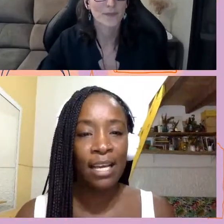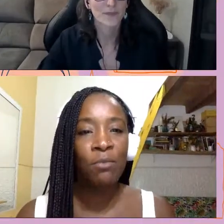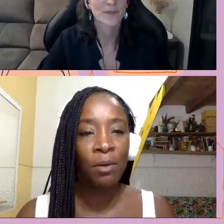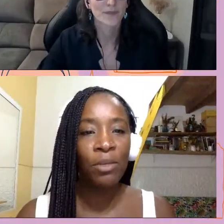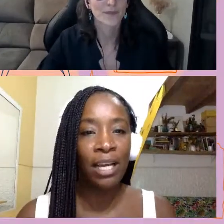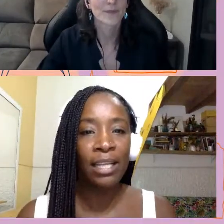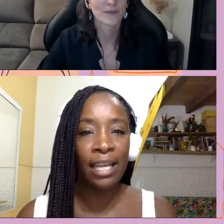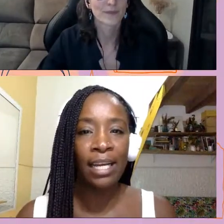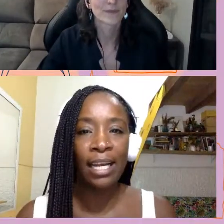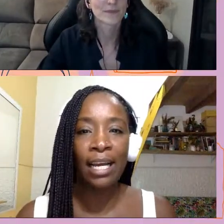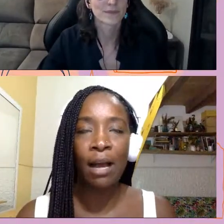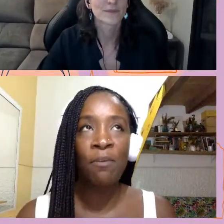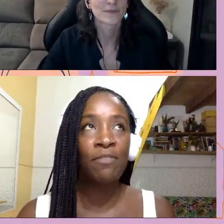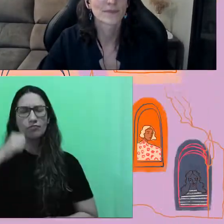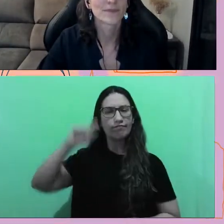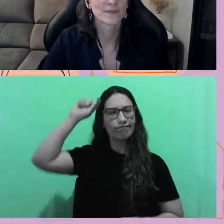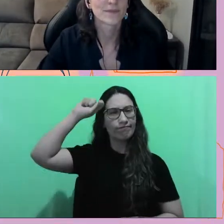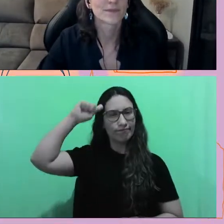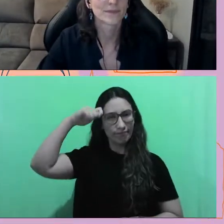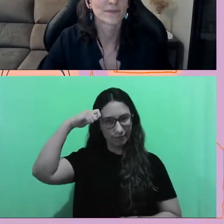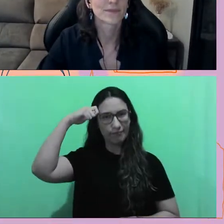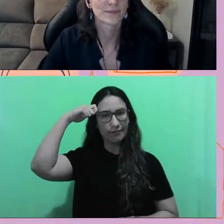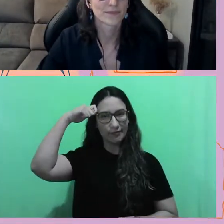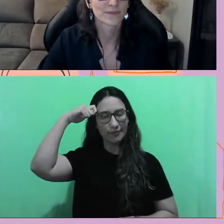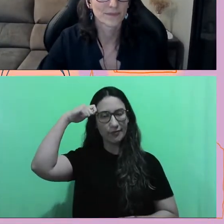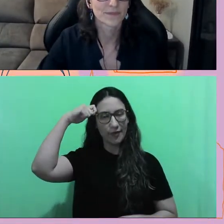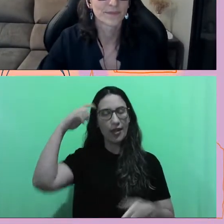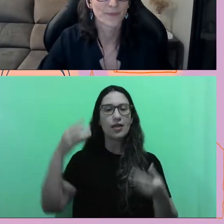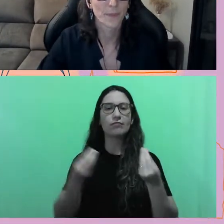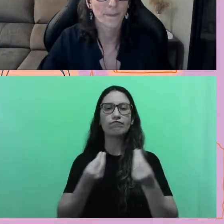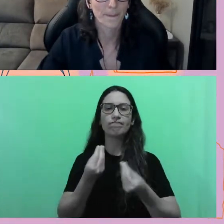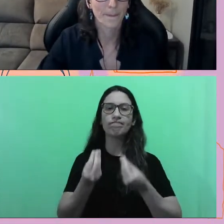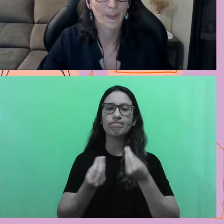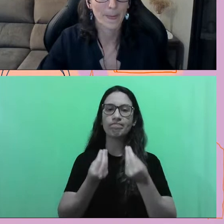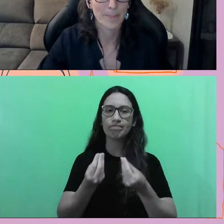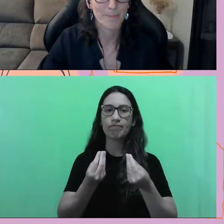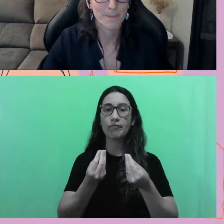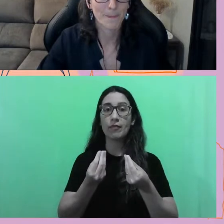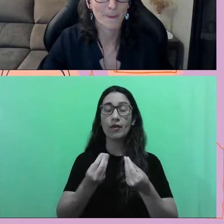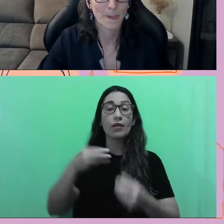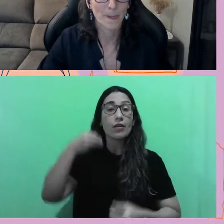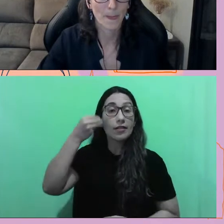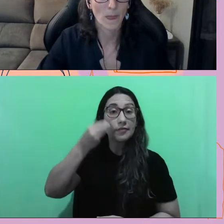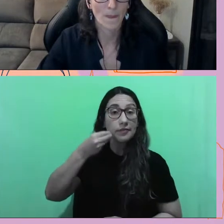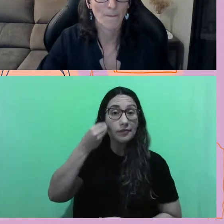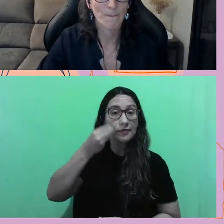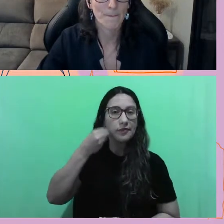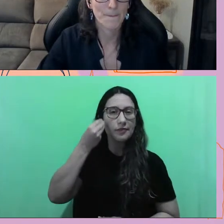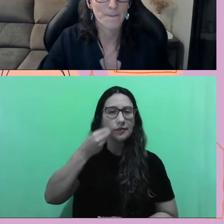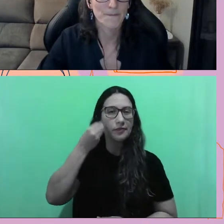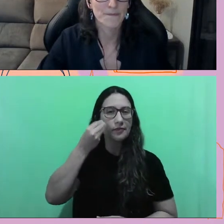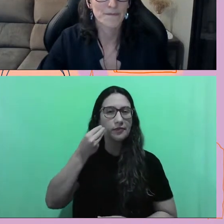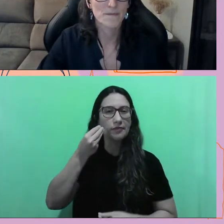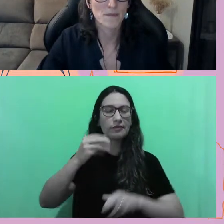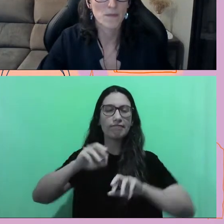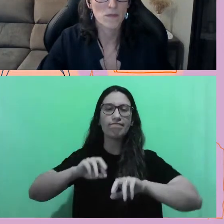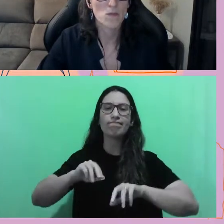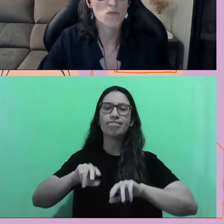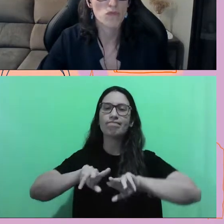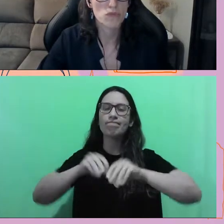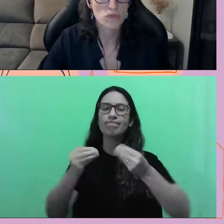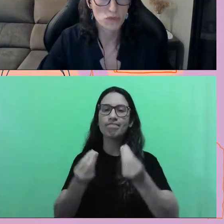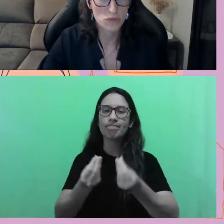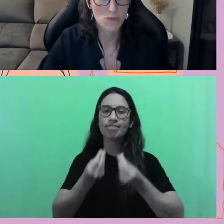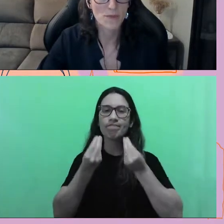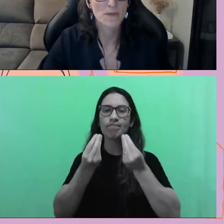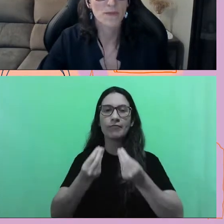aí, ser uma mulher negra acaba fazendo com que a experiência de existir seja uma experiência que